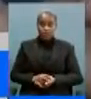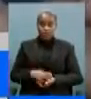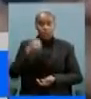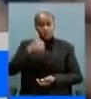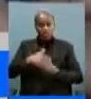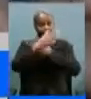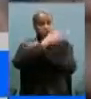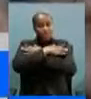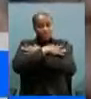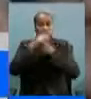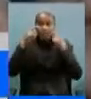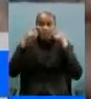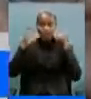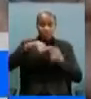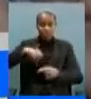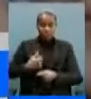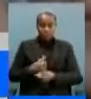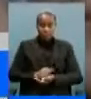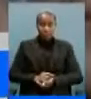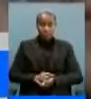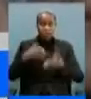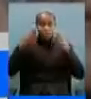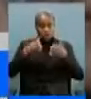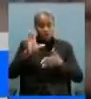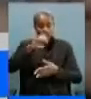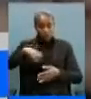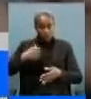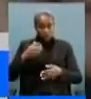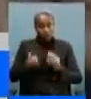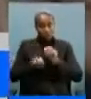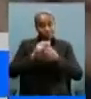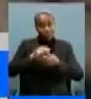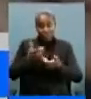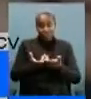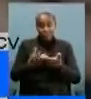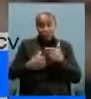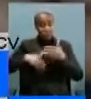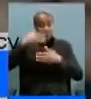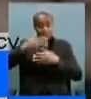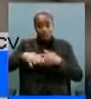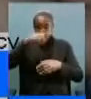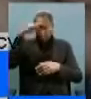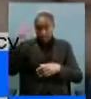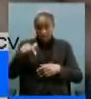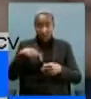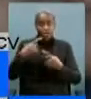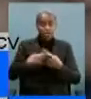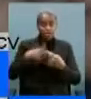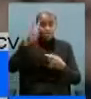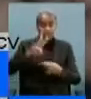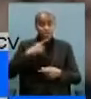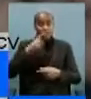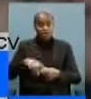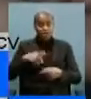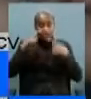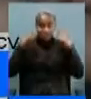É uma boa amizade entre China e Cabo Verde. É ajudar Cabo Verde a superar as dificuldades. Este ano é a terceira vez que a China